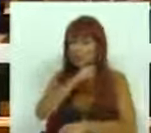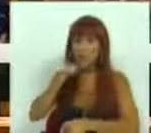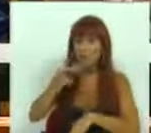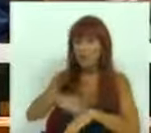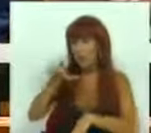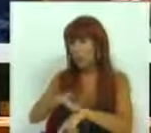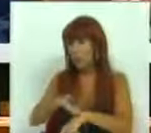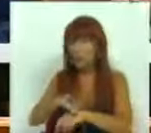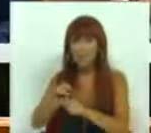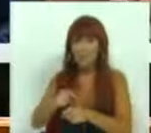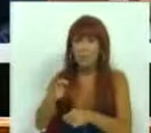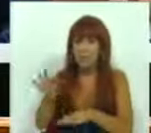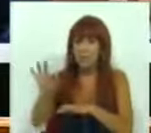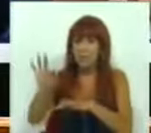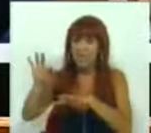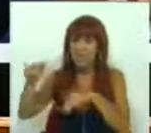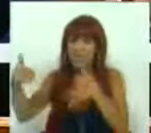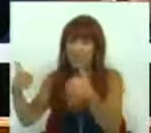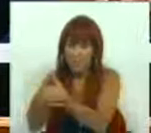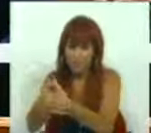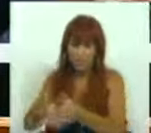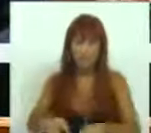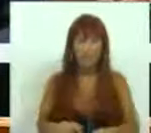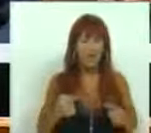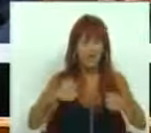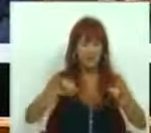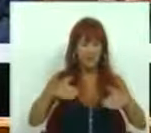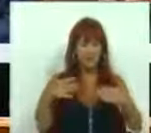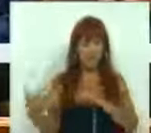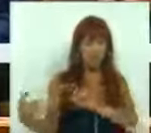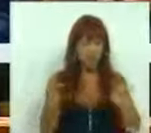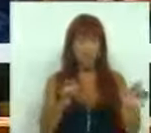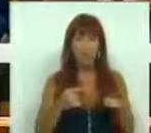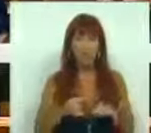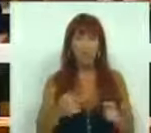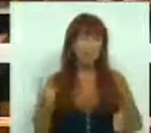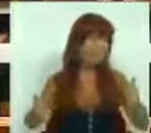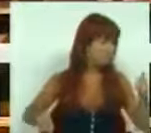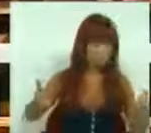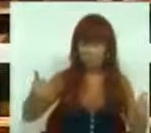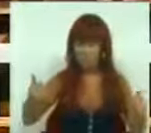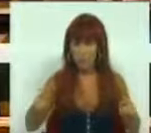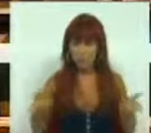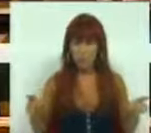de enfermidades terminais. As iniciativas em discussão, parecendo concorrer